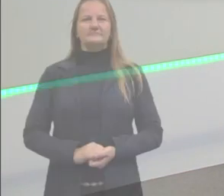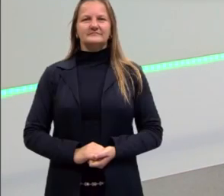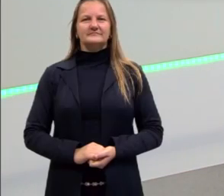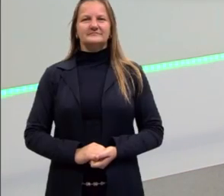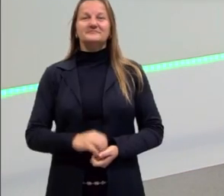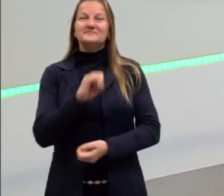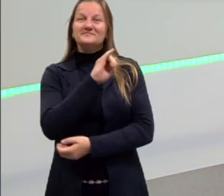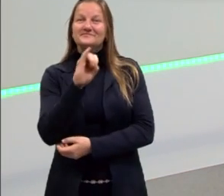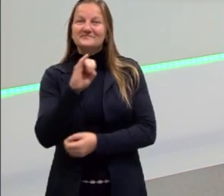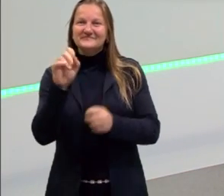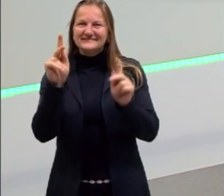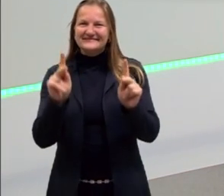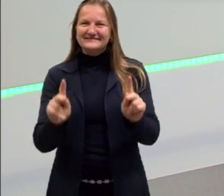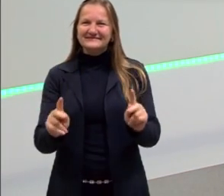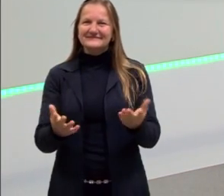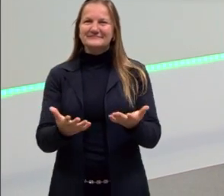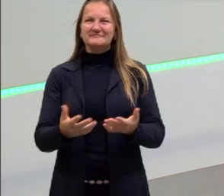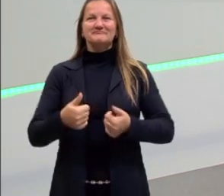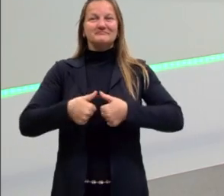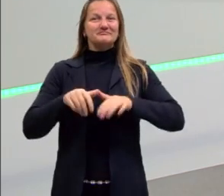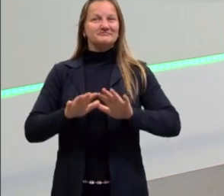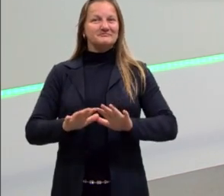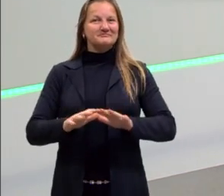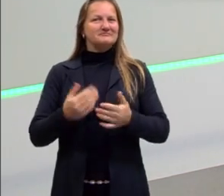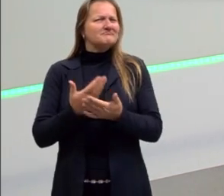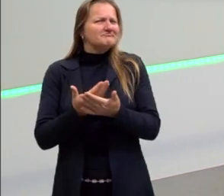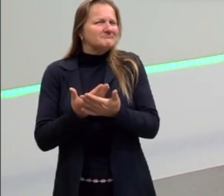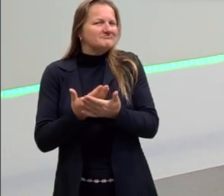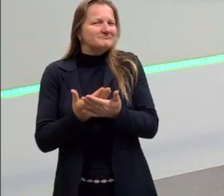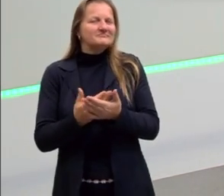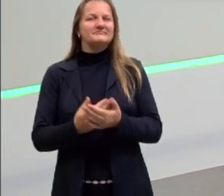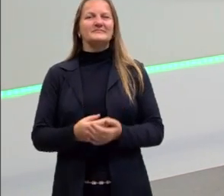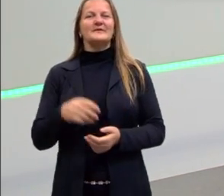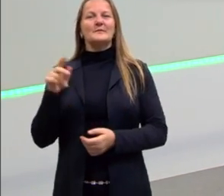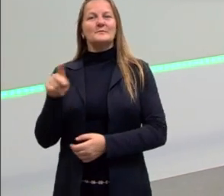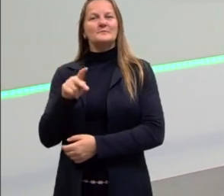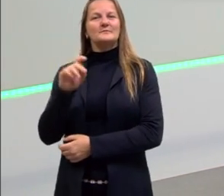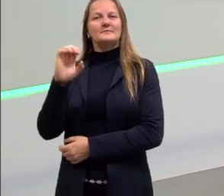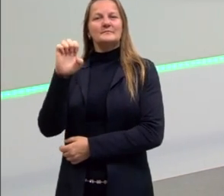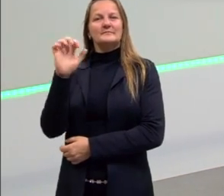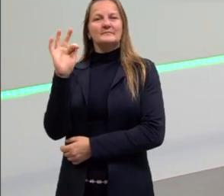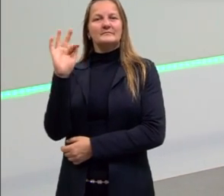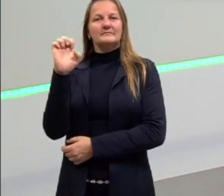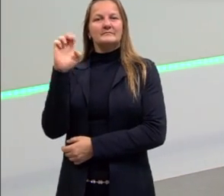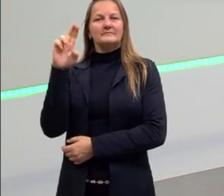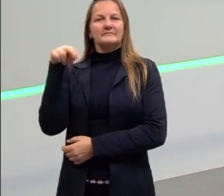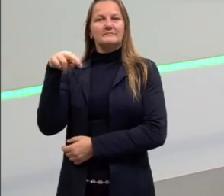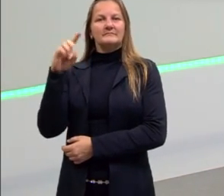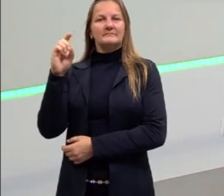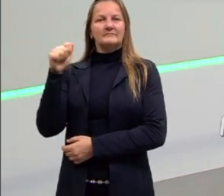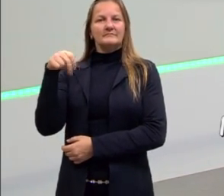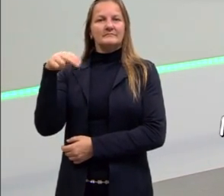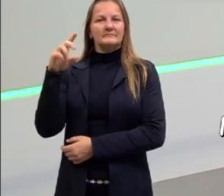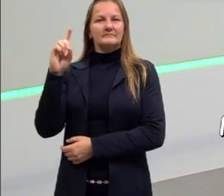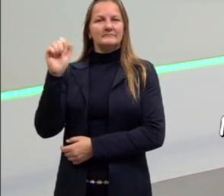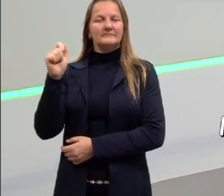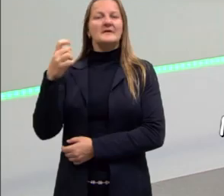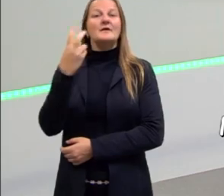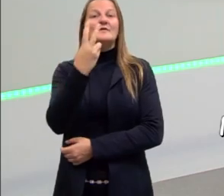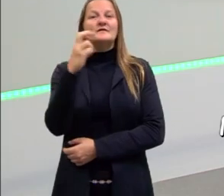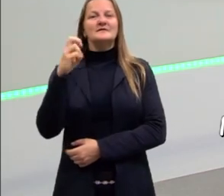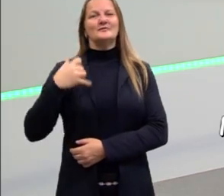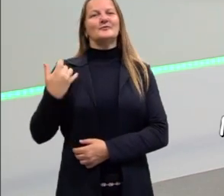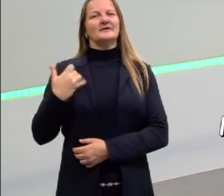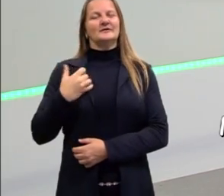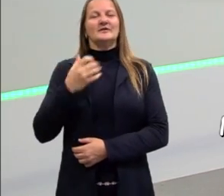oi pessoas estamos aqui para mais uma aula é sua professora Fernanda tenho 25 anos